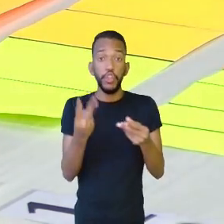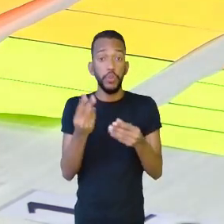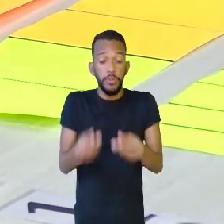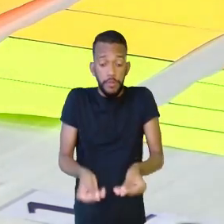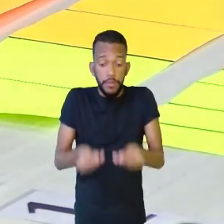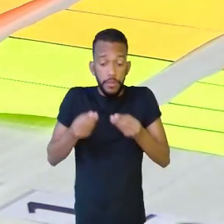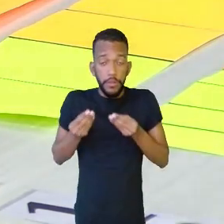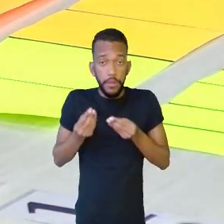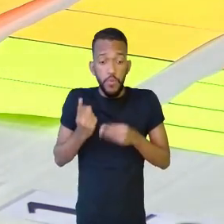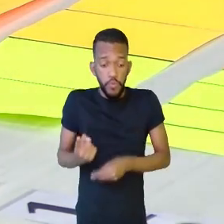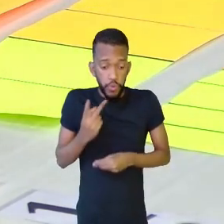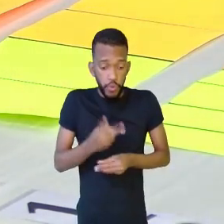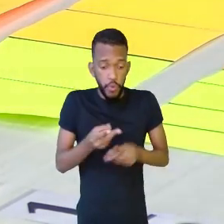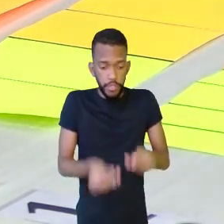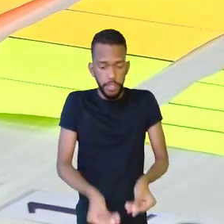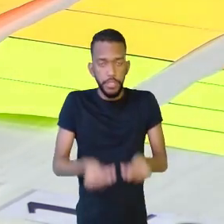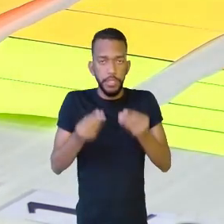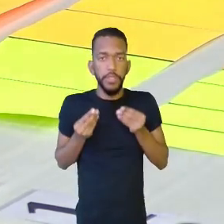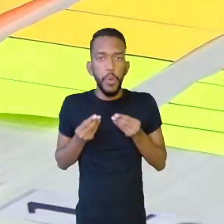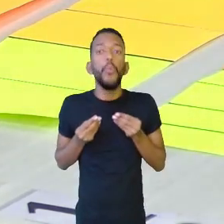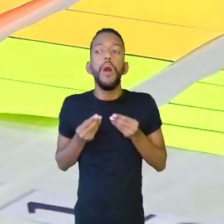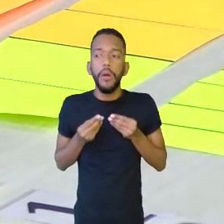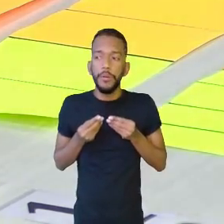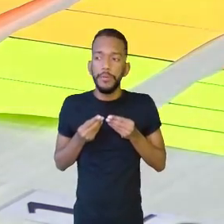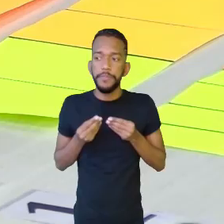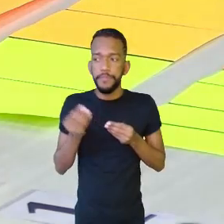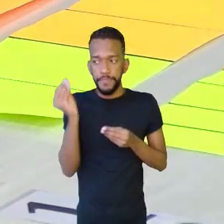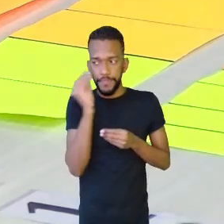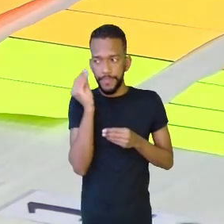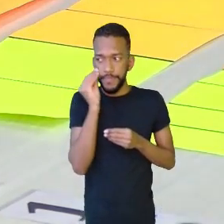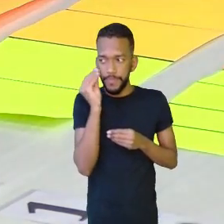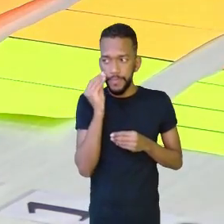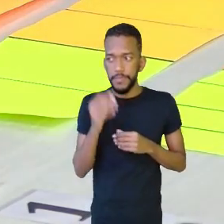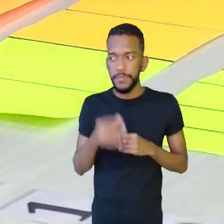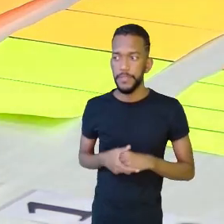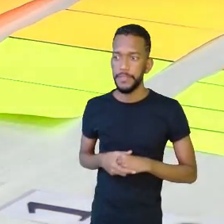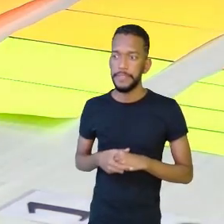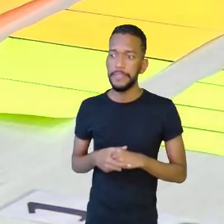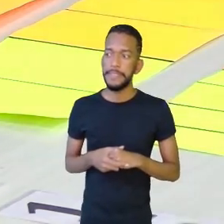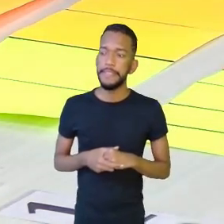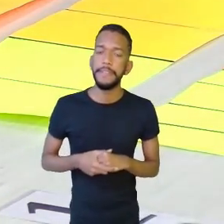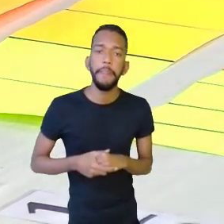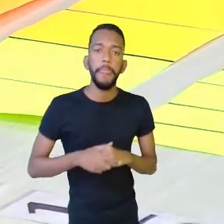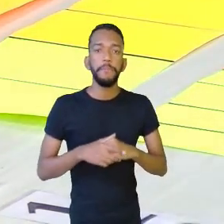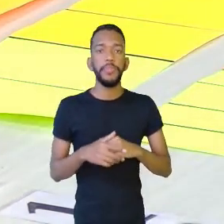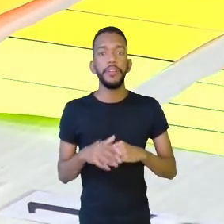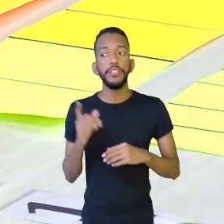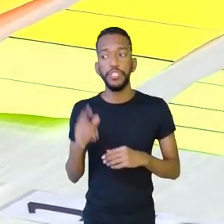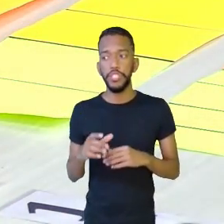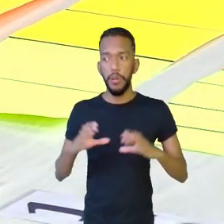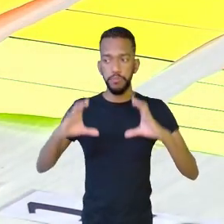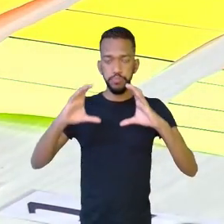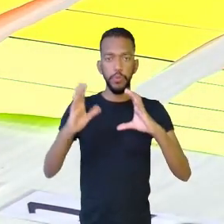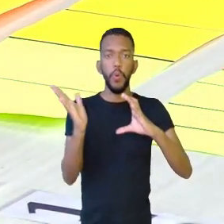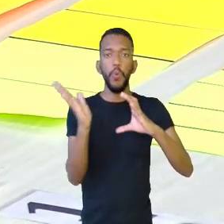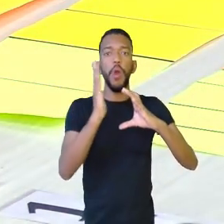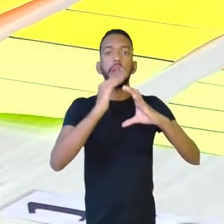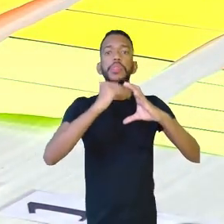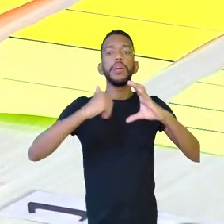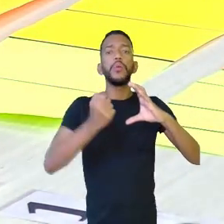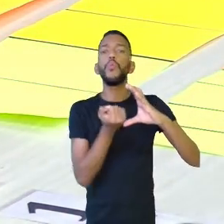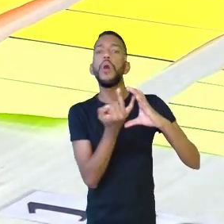qual seria a fração que eu iria montar aqui? Vamos ver? Olha só, eu comi o meu inteiro, está dividido em